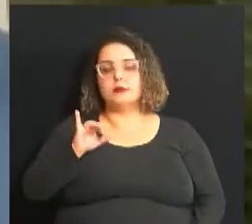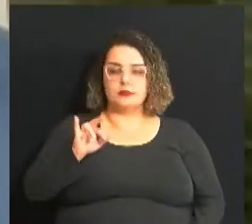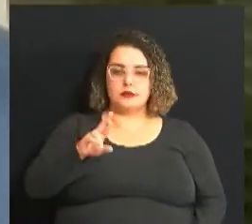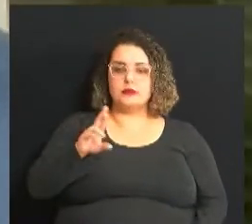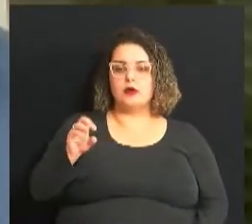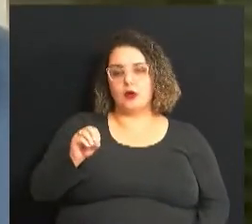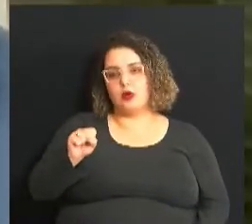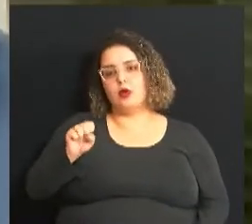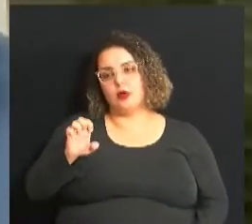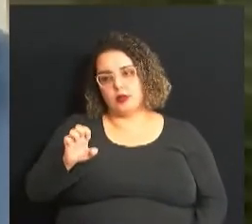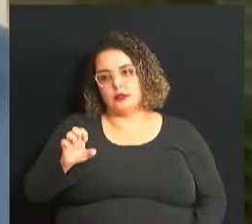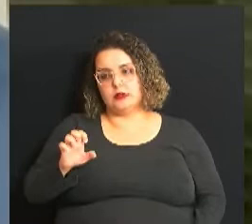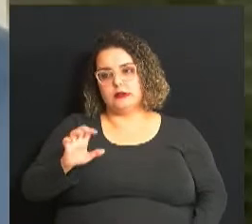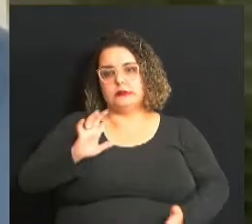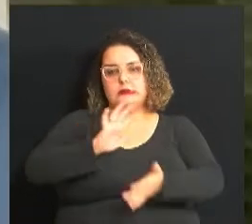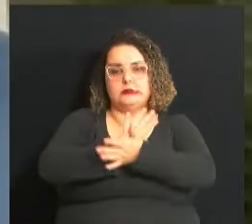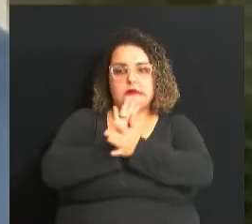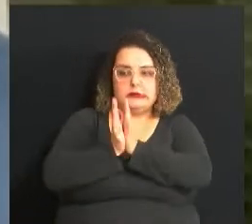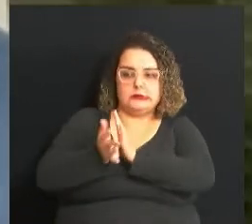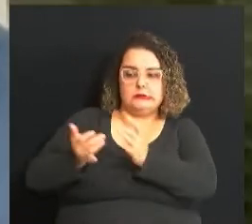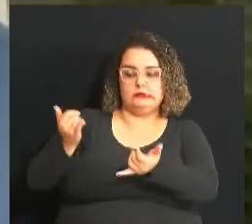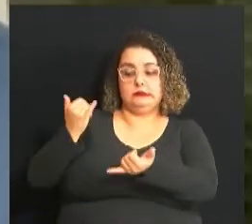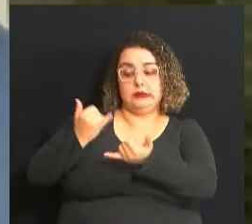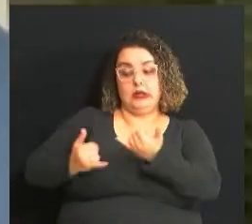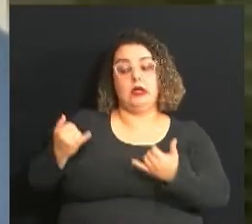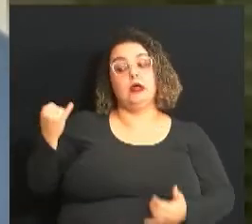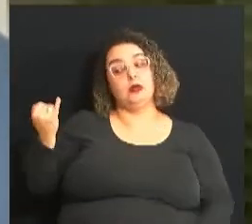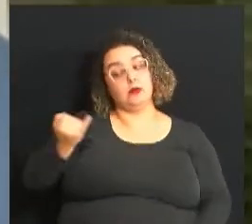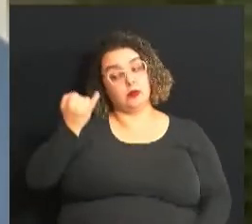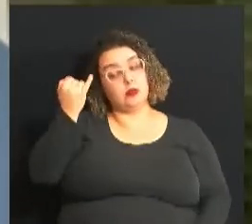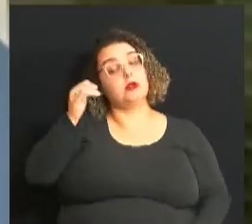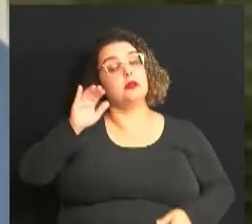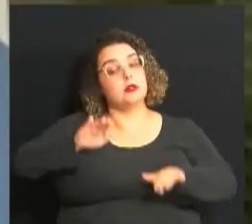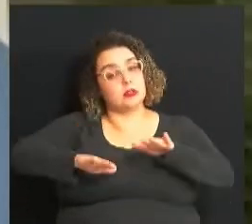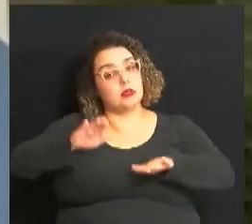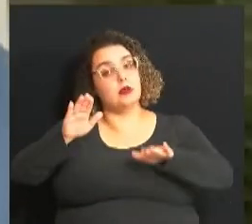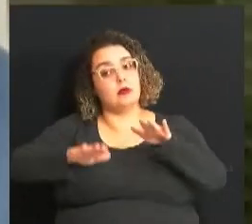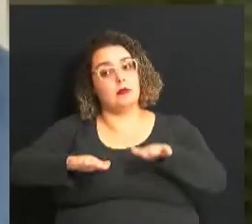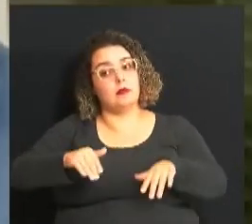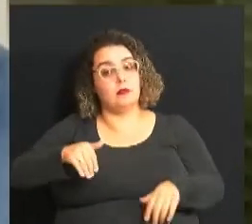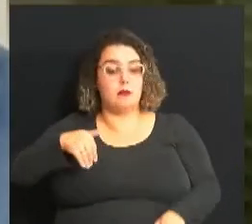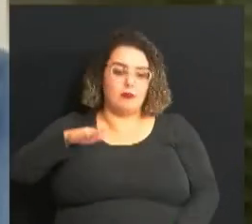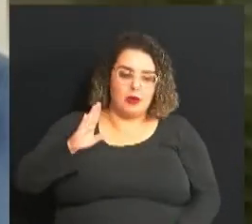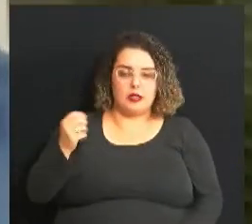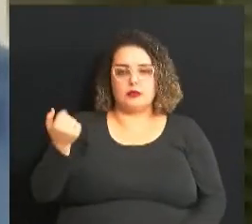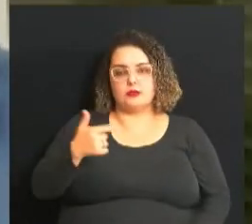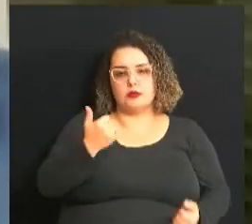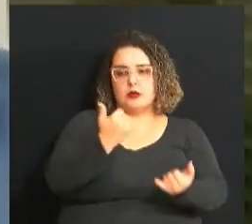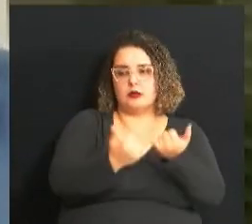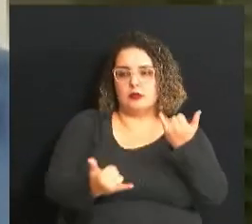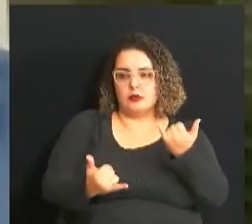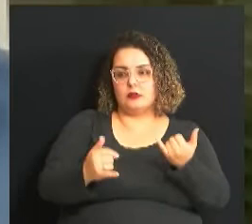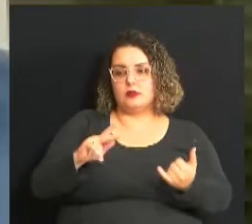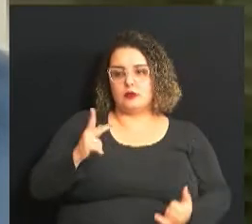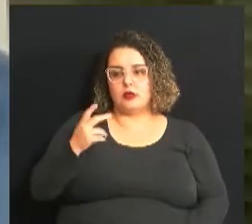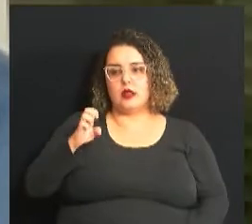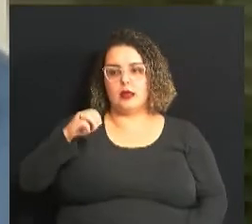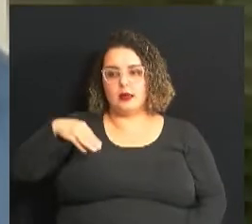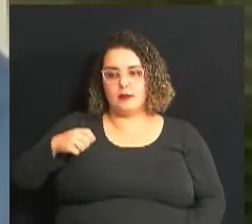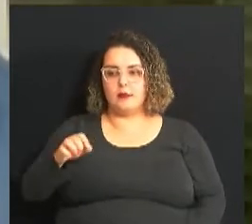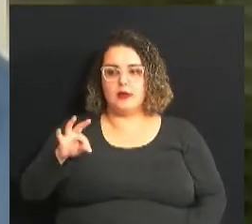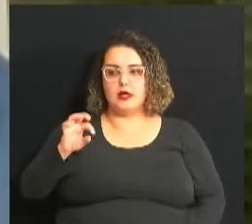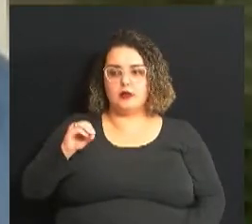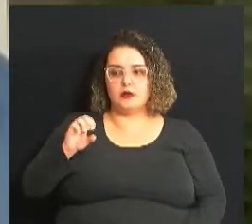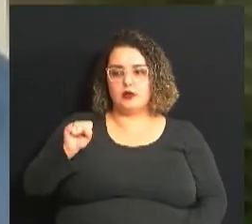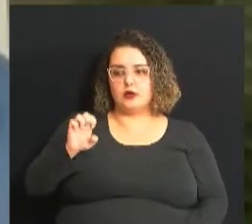destruição parcial muito importante, às vezes, muito mais do que parcial, dos hepatócitos. Você tem uma fibrose,